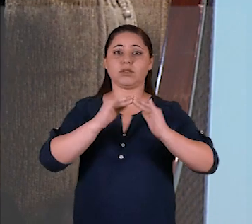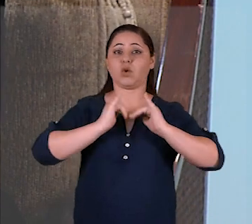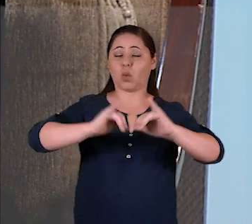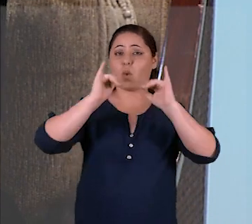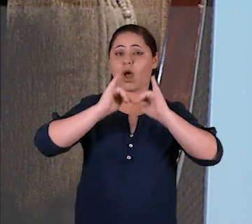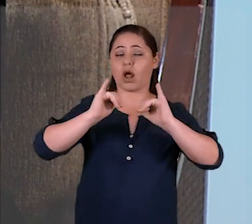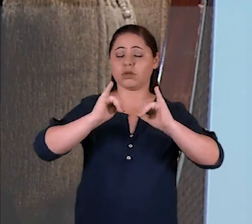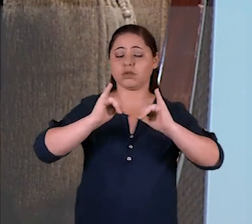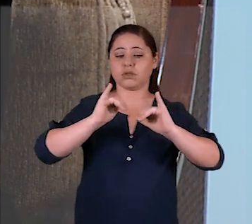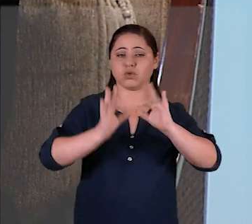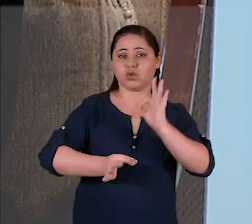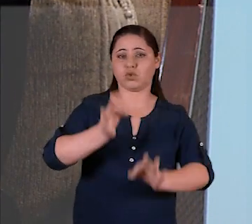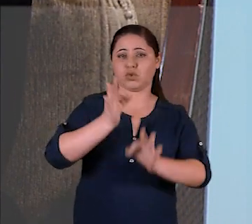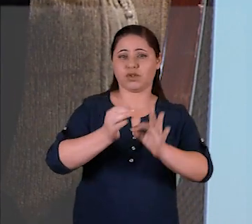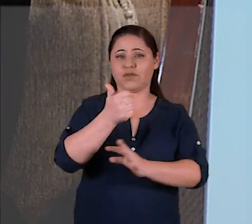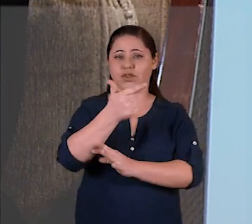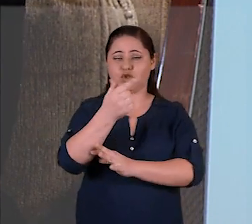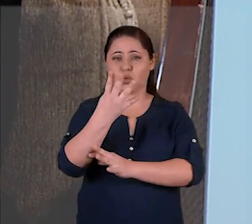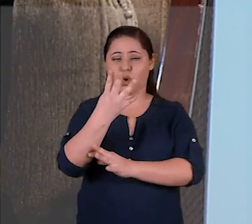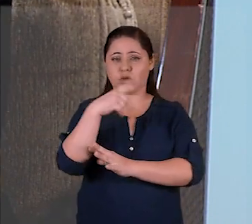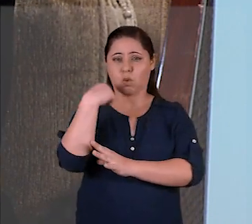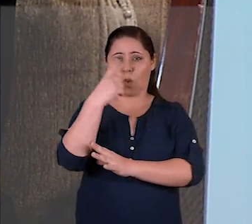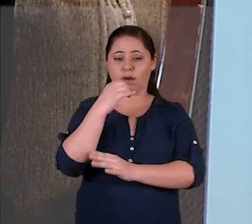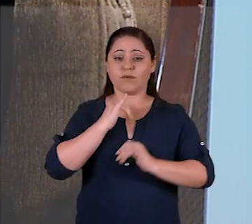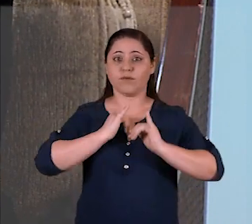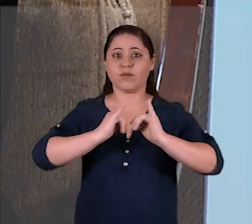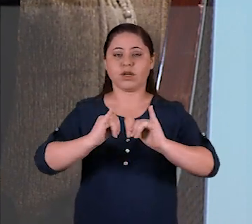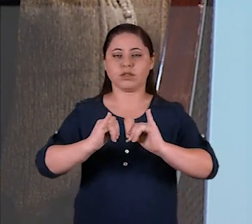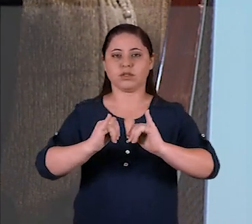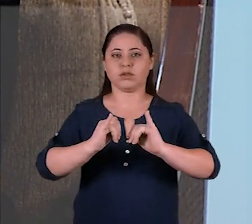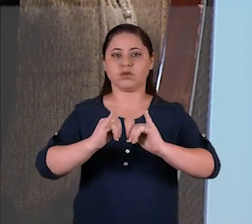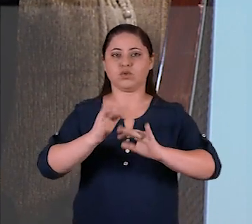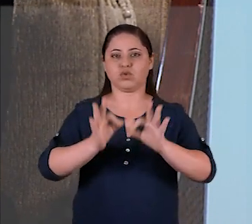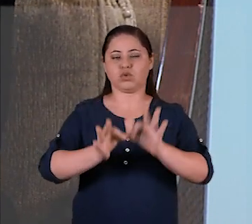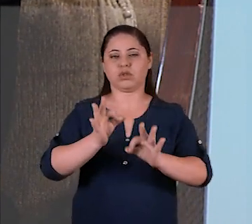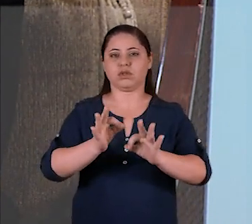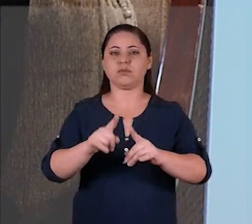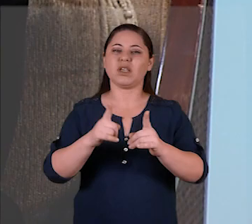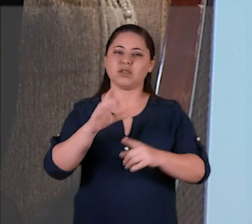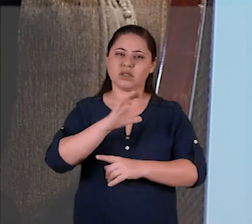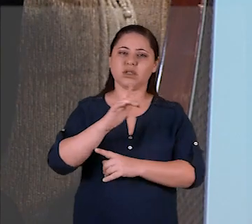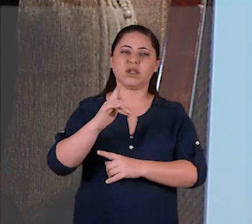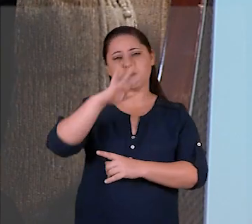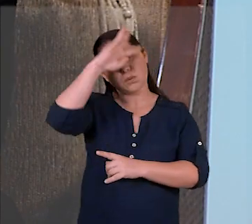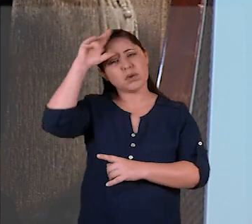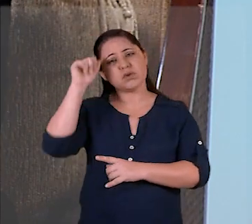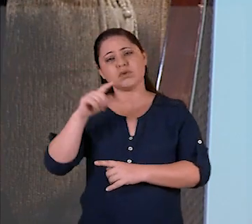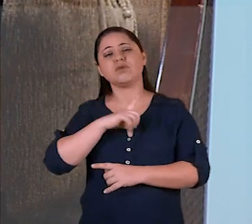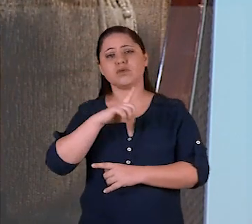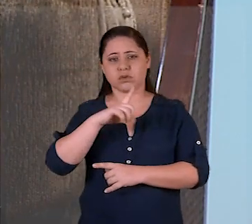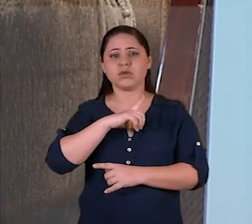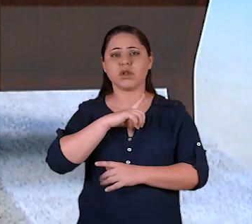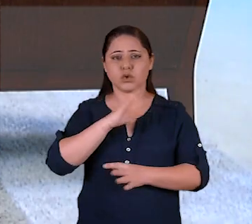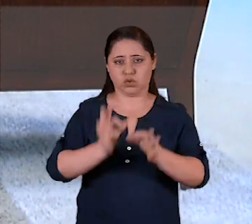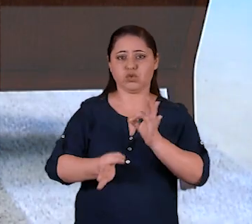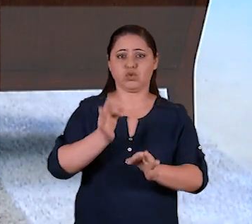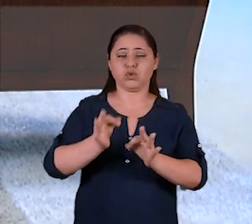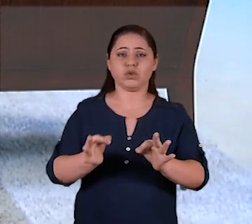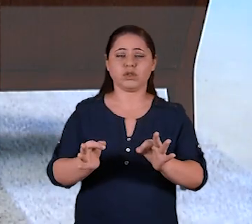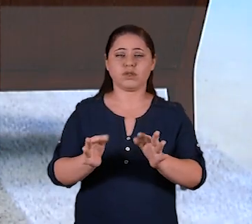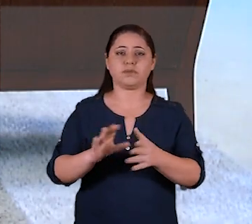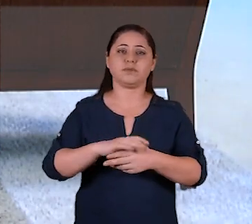em 24 horas para o juiz. Aqui no Mato Grosso do Sul, em regra, nós temos as comarcas e juízes, né? No caso,